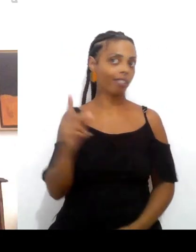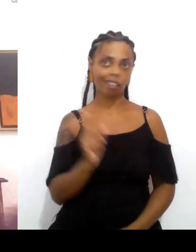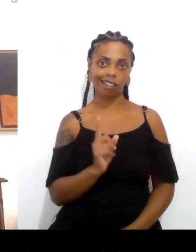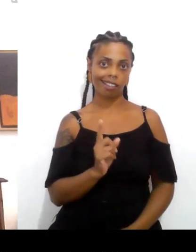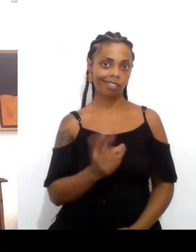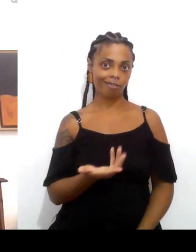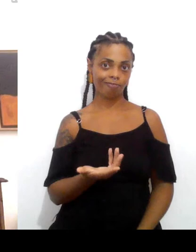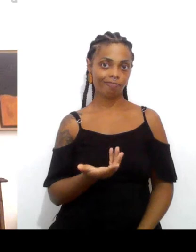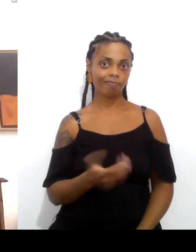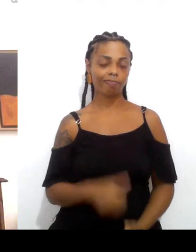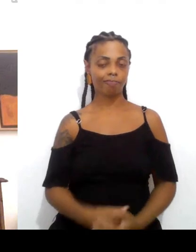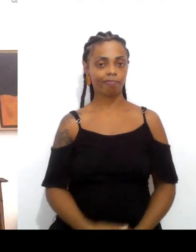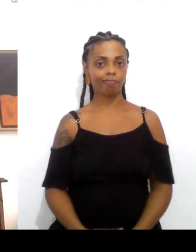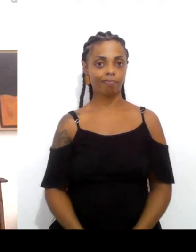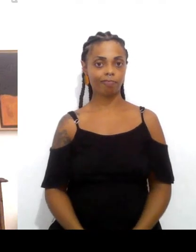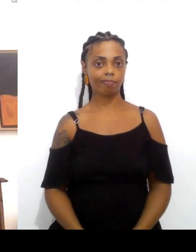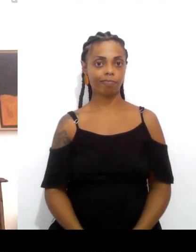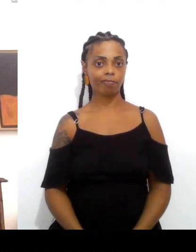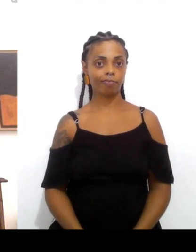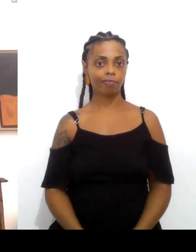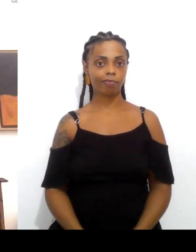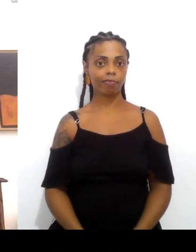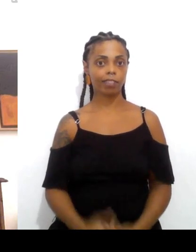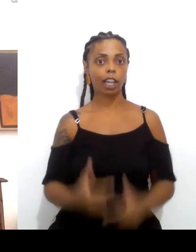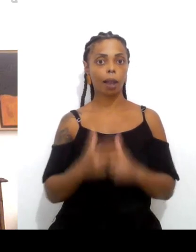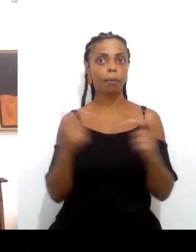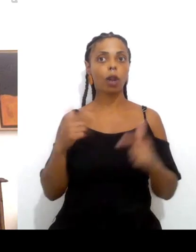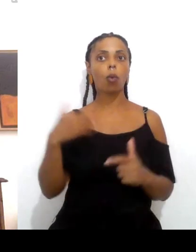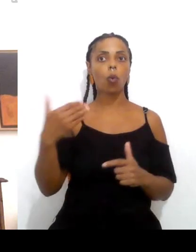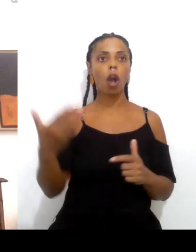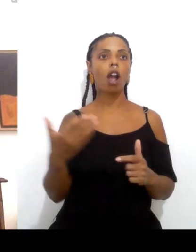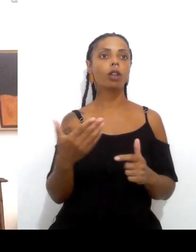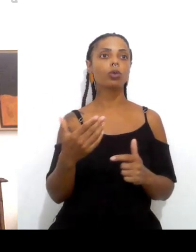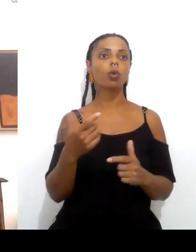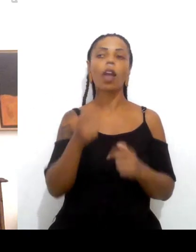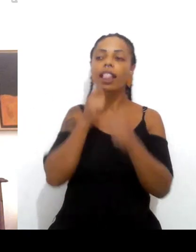geralmente o que ele falava nos catálogos